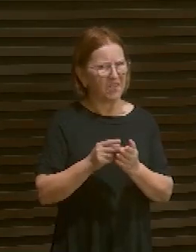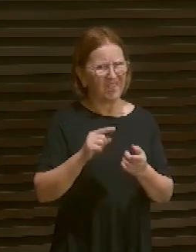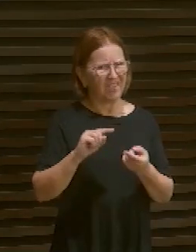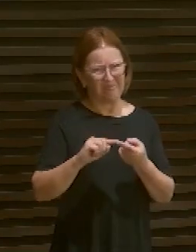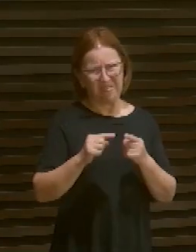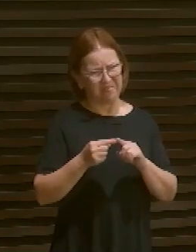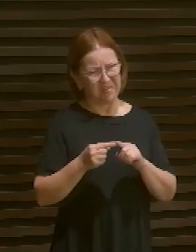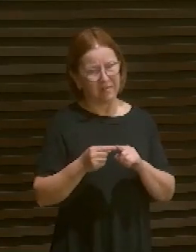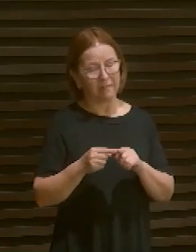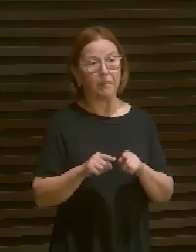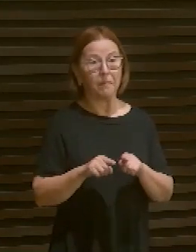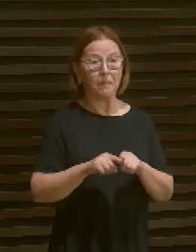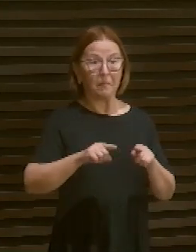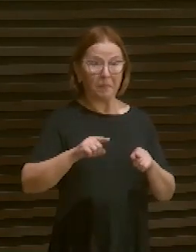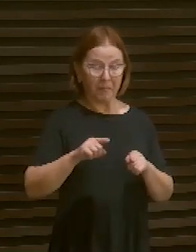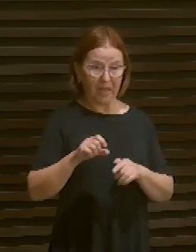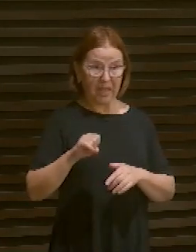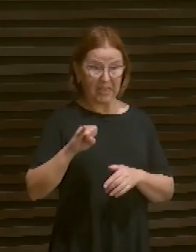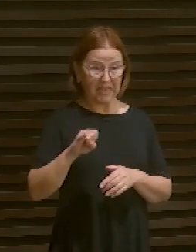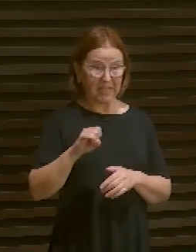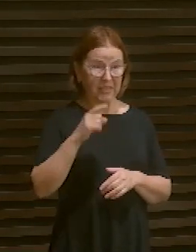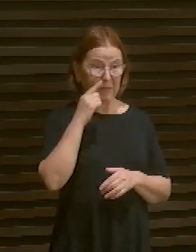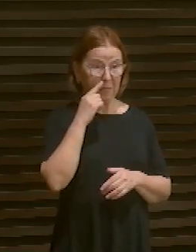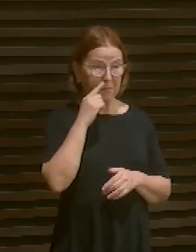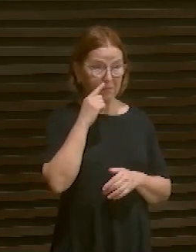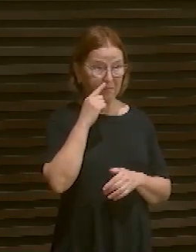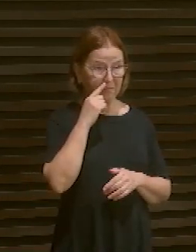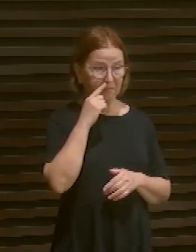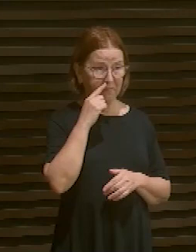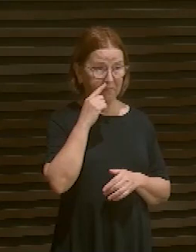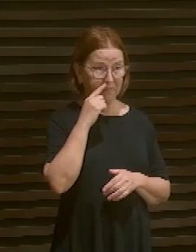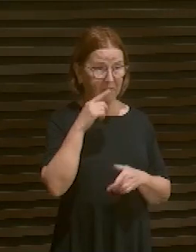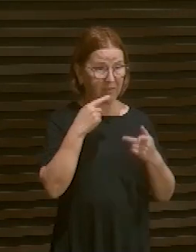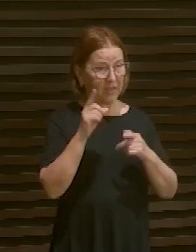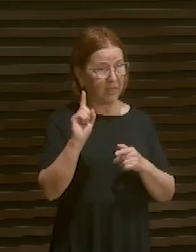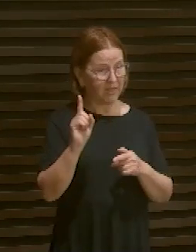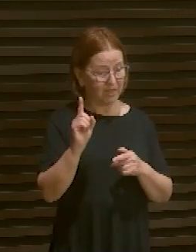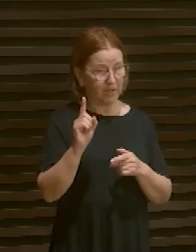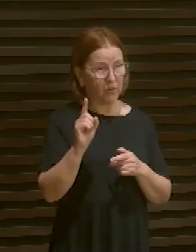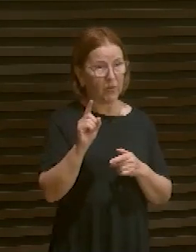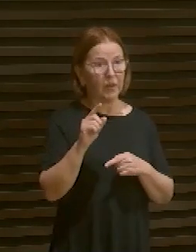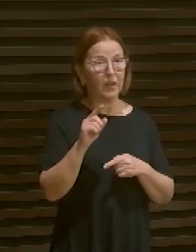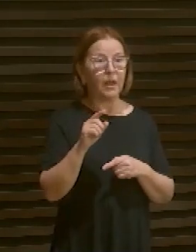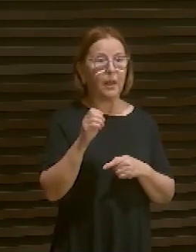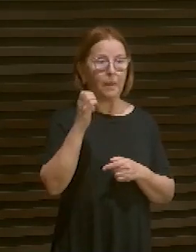Vocês podem conversar lá no quarto depois. Mas a criança não pode ver essa esquizofrenia